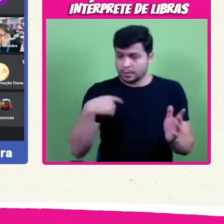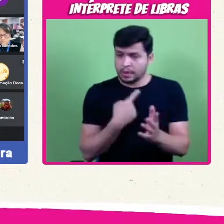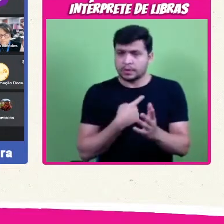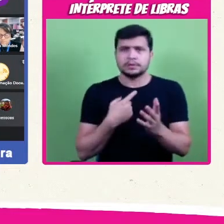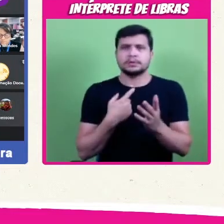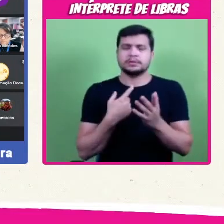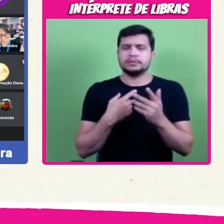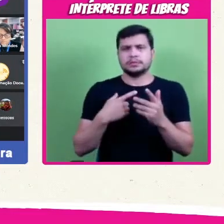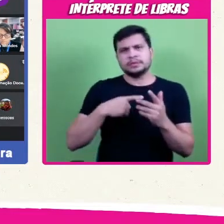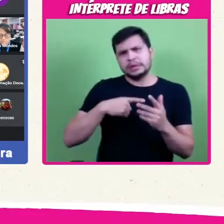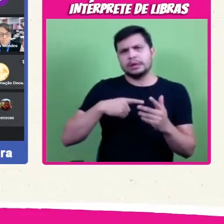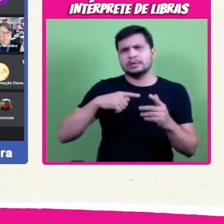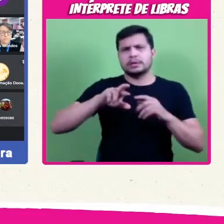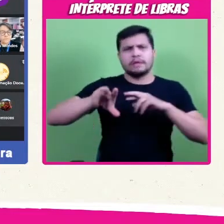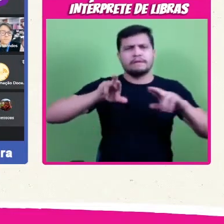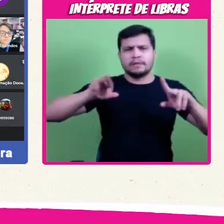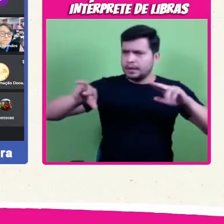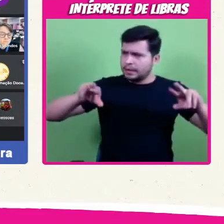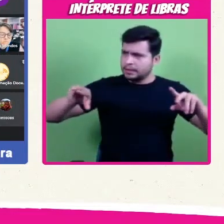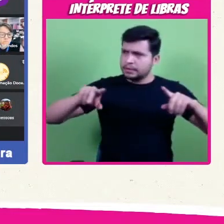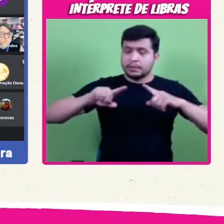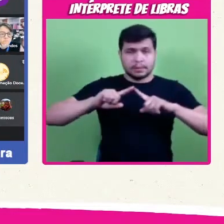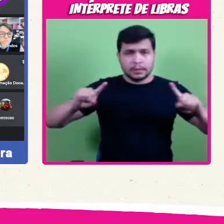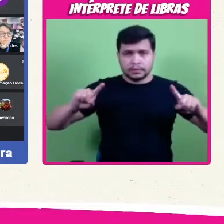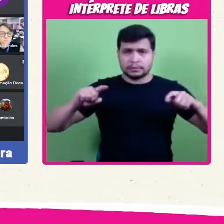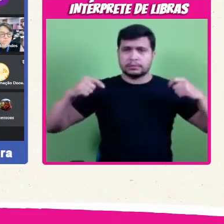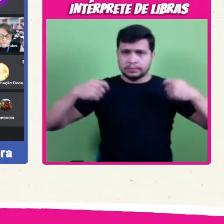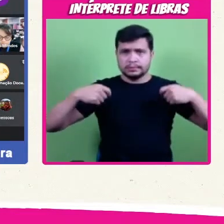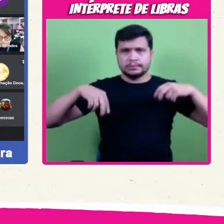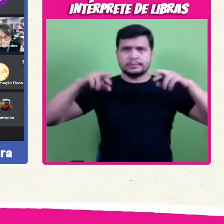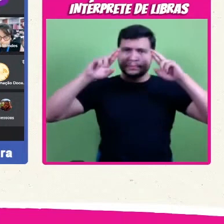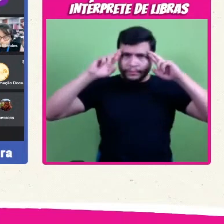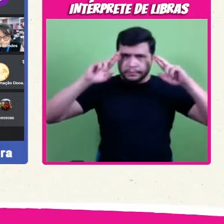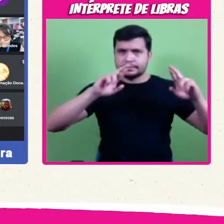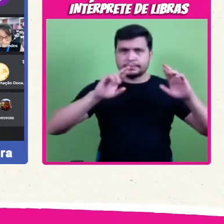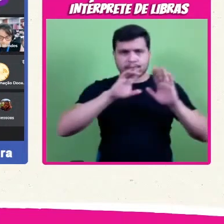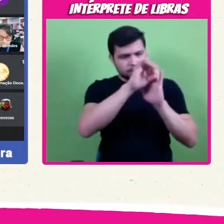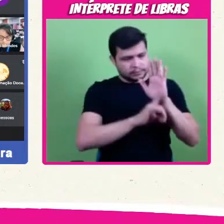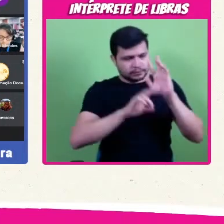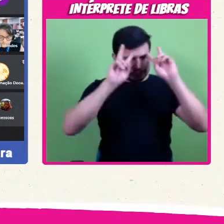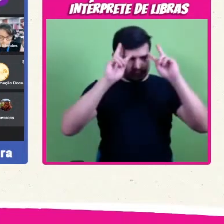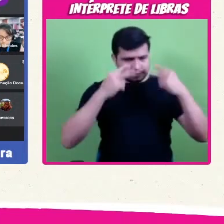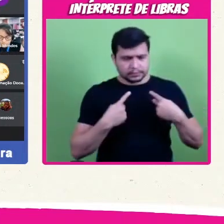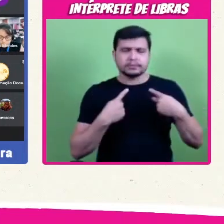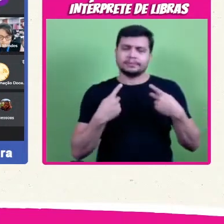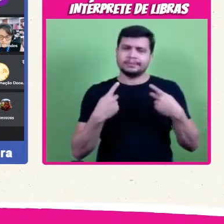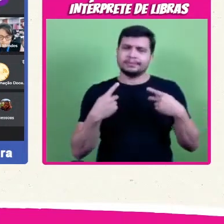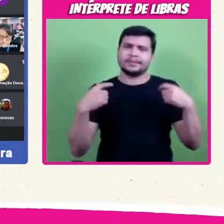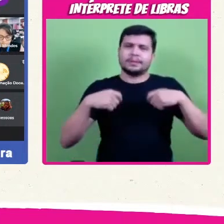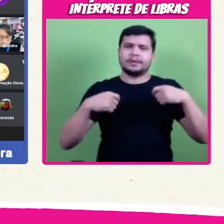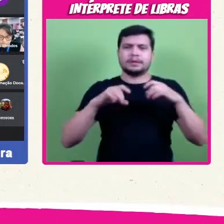nós precisamos ser tratados, vistos diante das nossas diferenças, né?